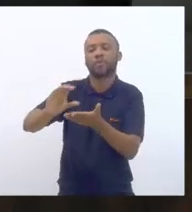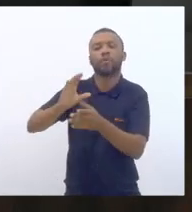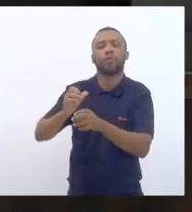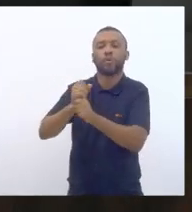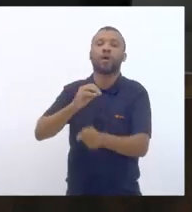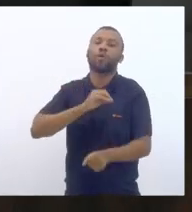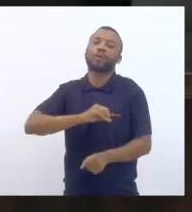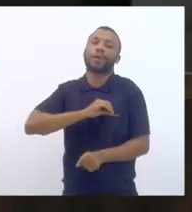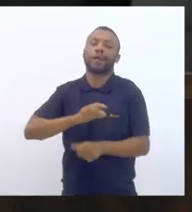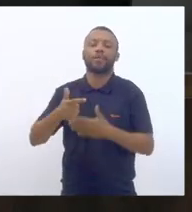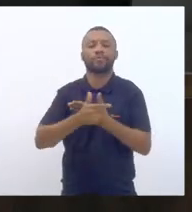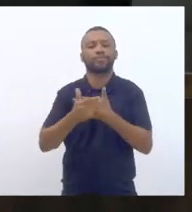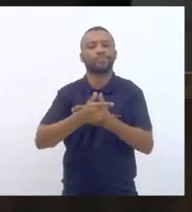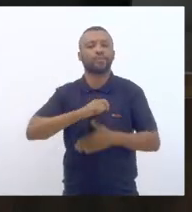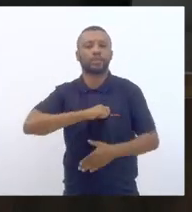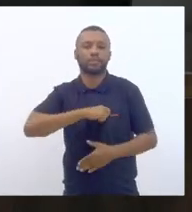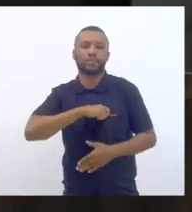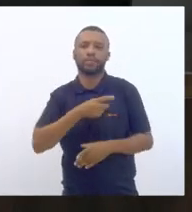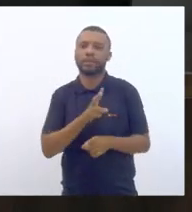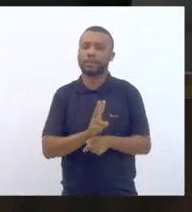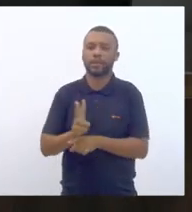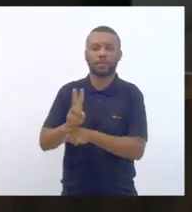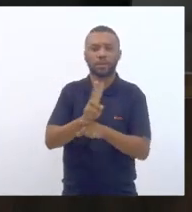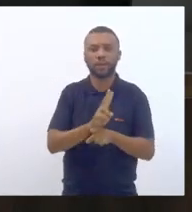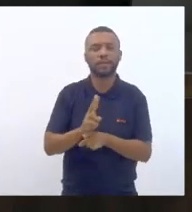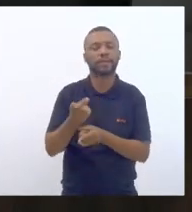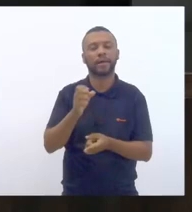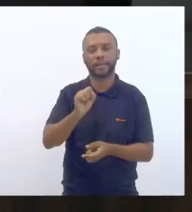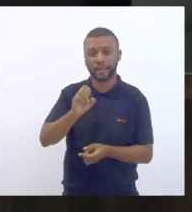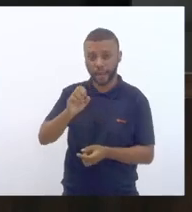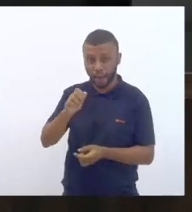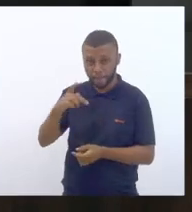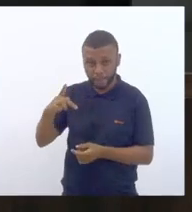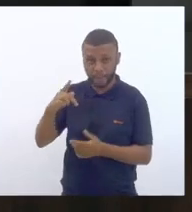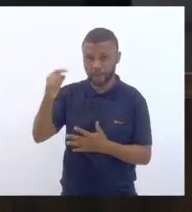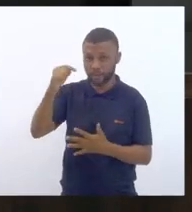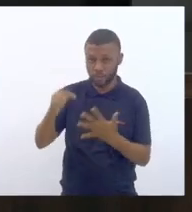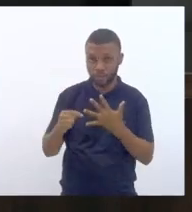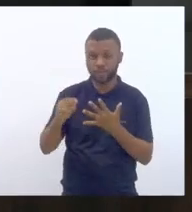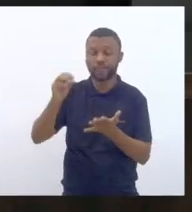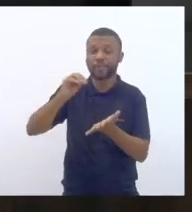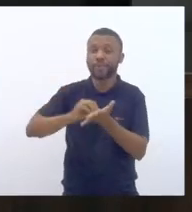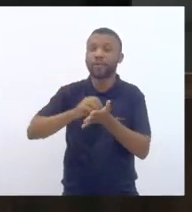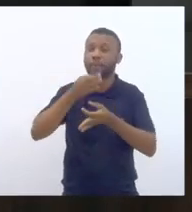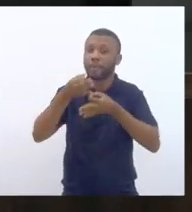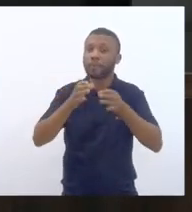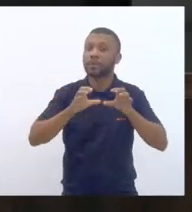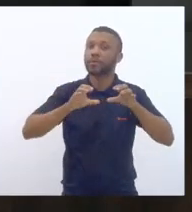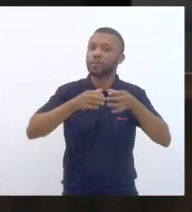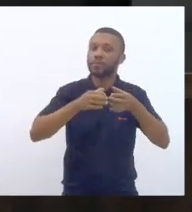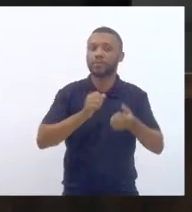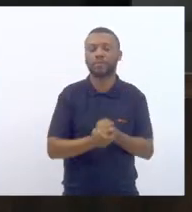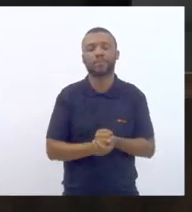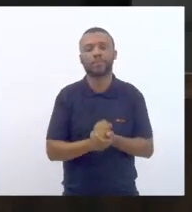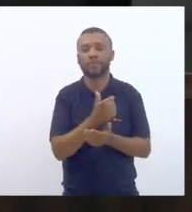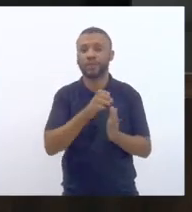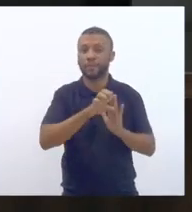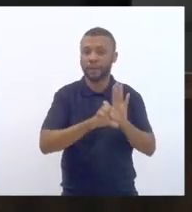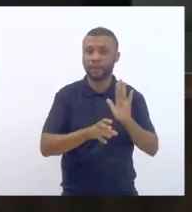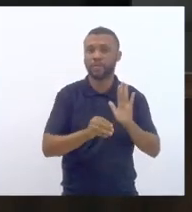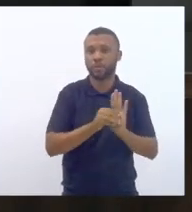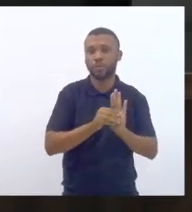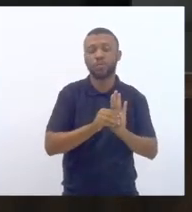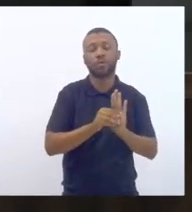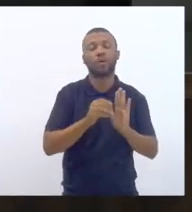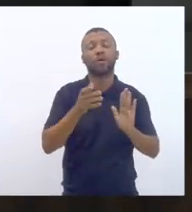do cargo de inspetor de segurança da administração penitenciária e da outras providências, pendente de pareceres das comissões de emendas constitucionais e vetos. Quero